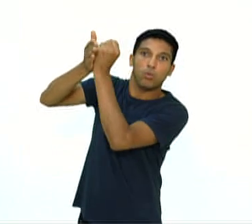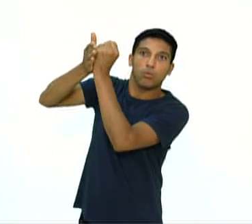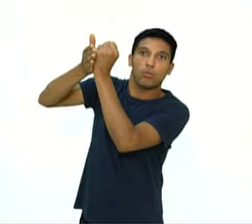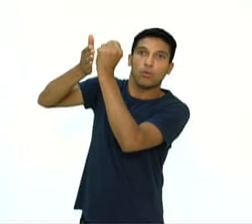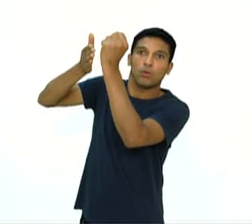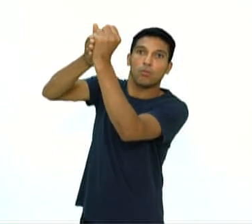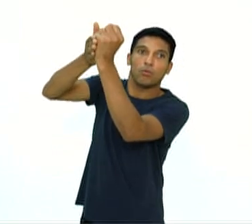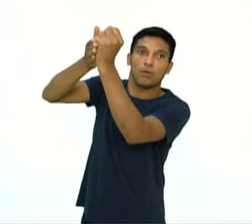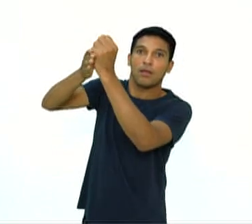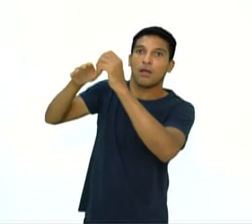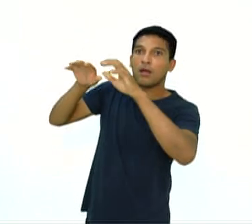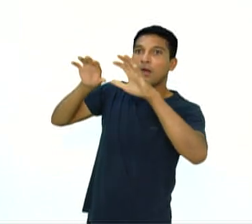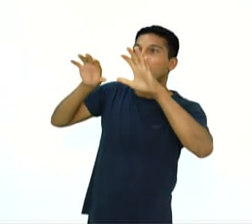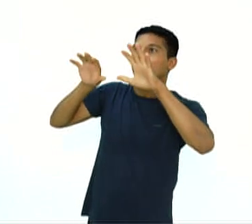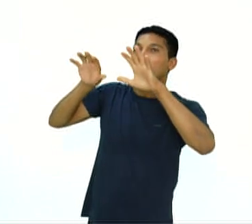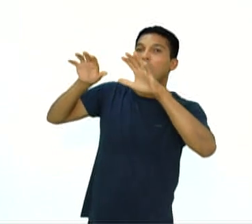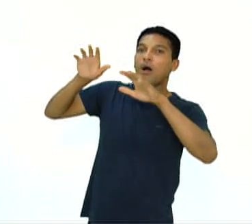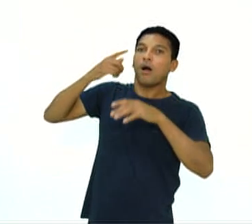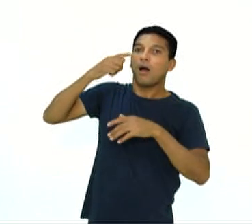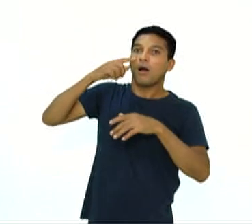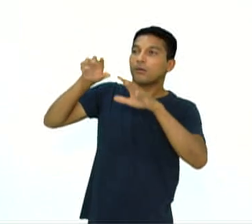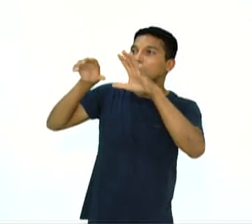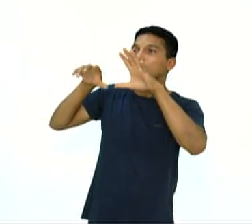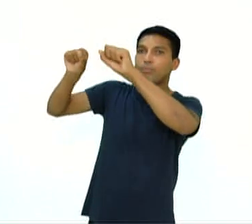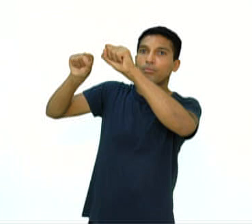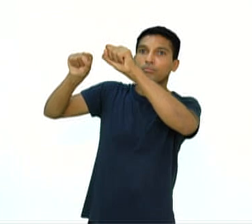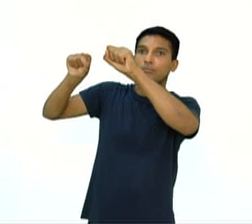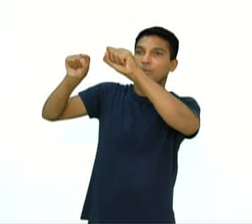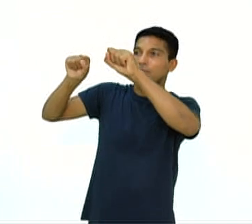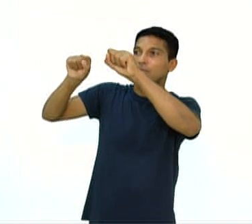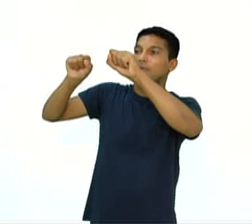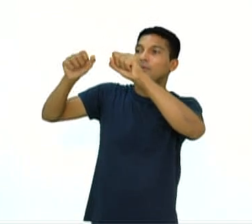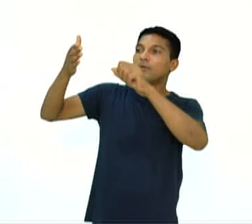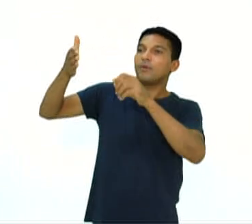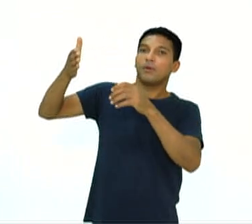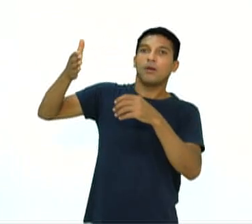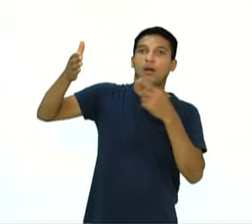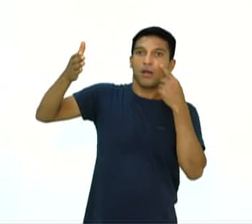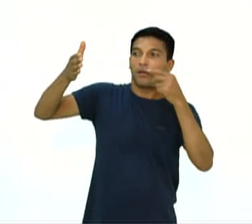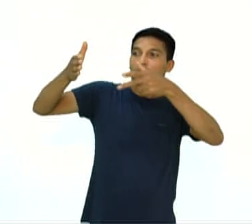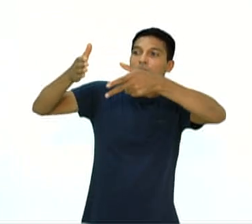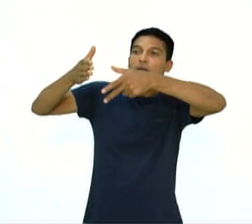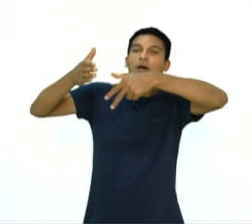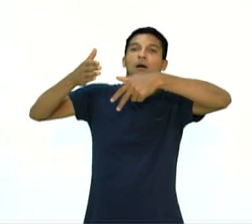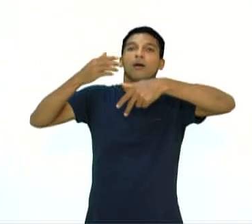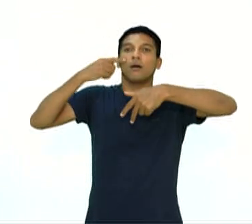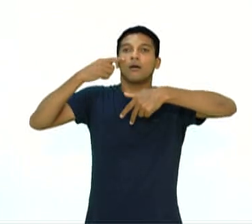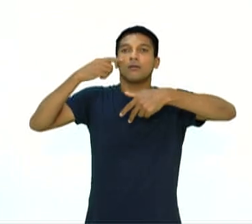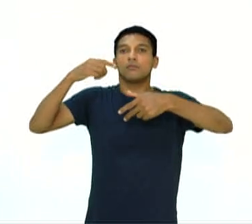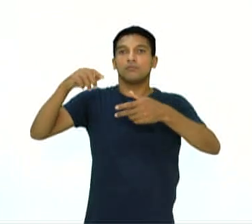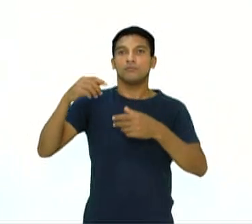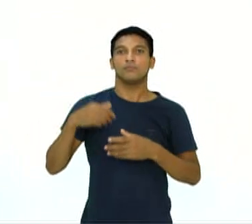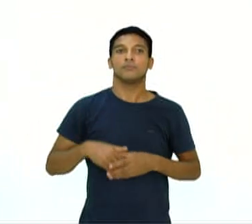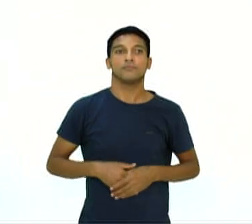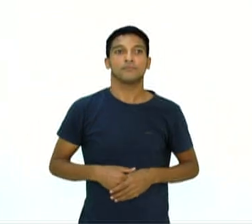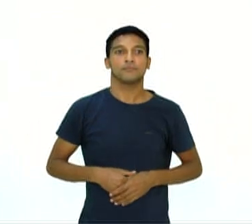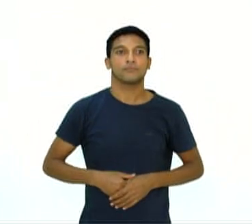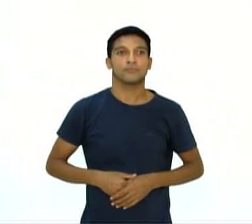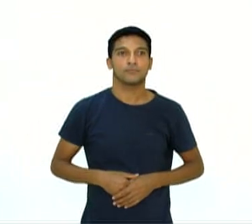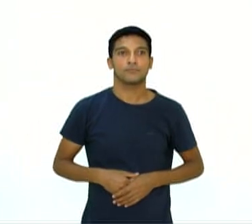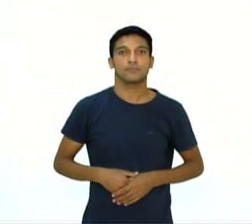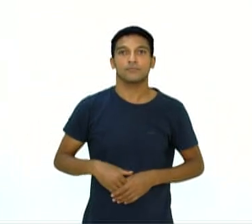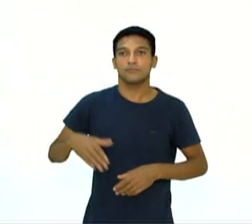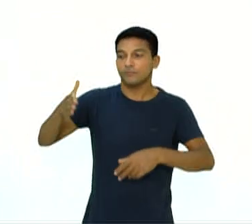um esporte olímpico já, né? Já estava previsto nas Olimpíadas agora de Tóquio,